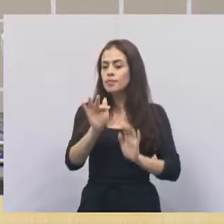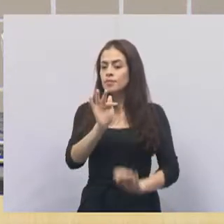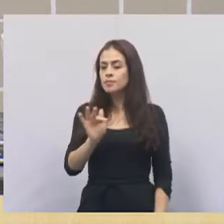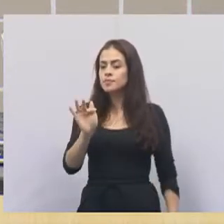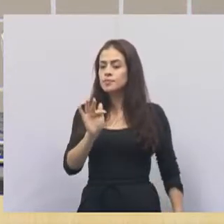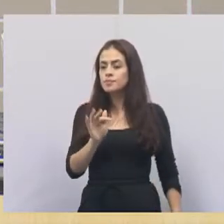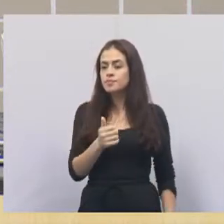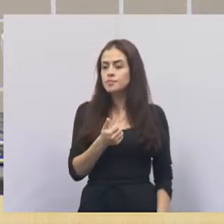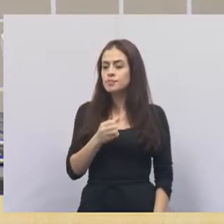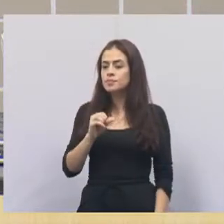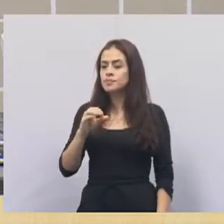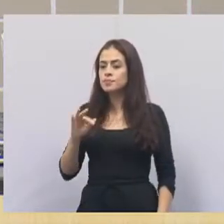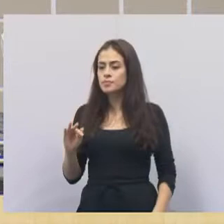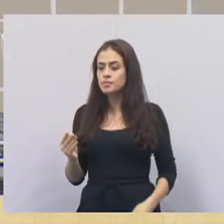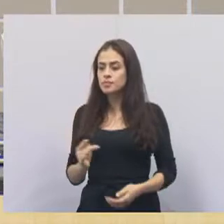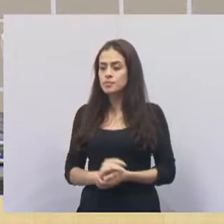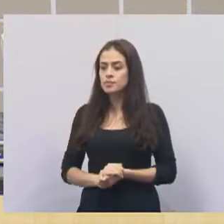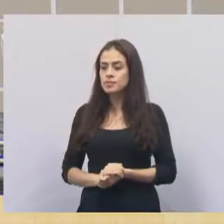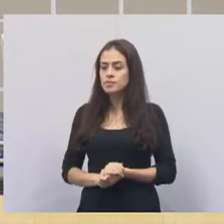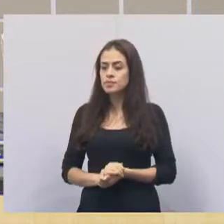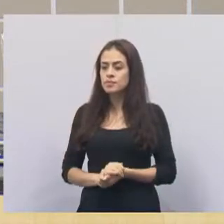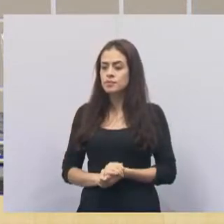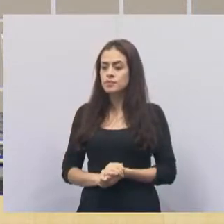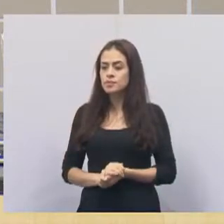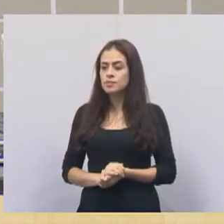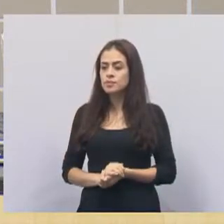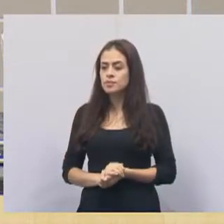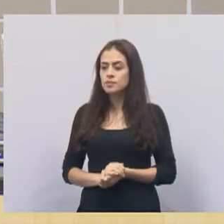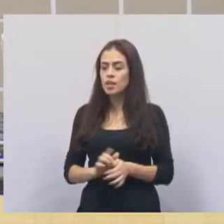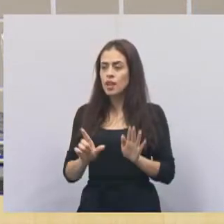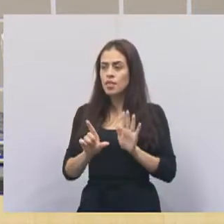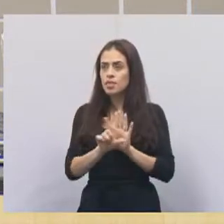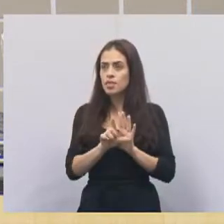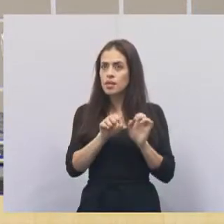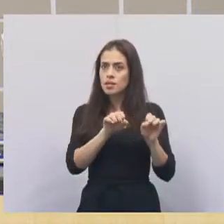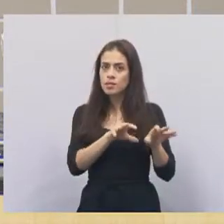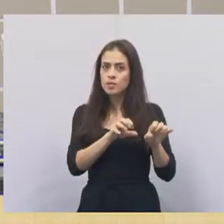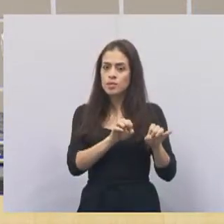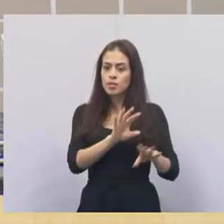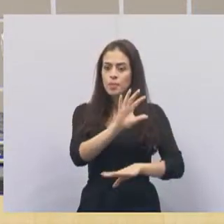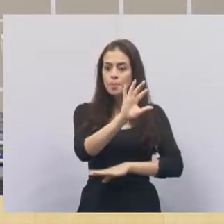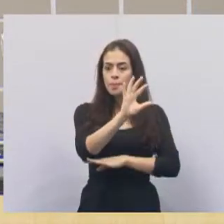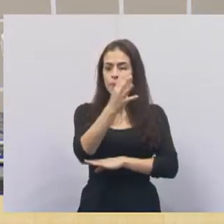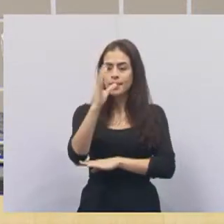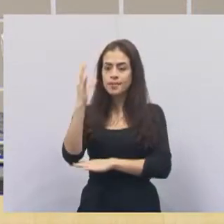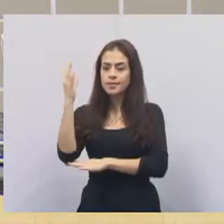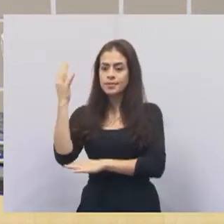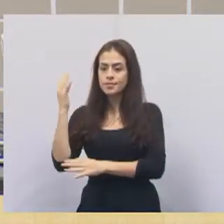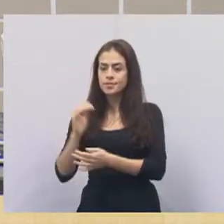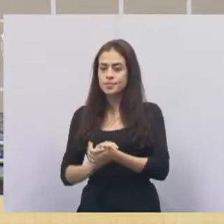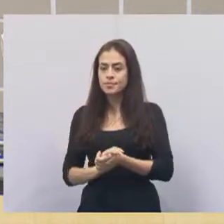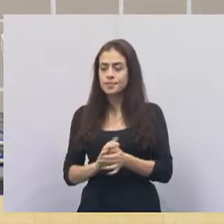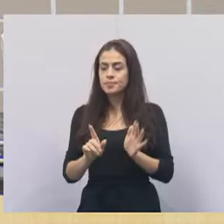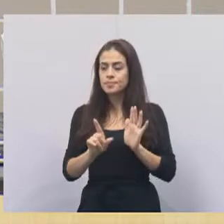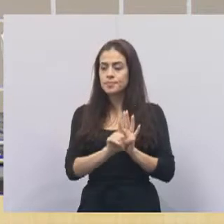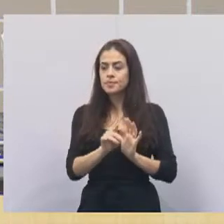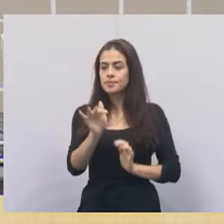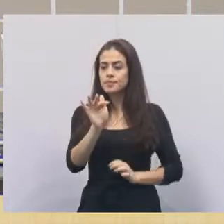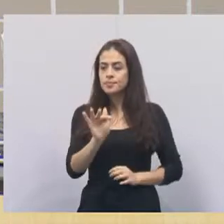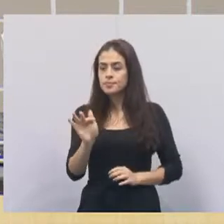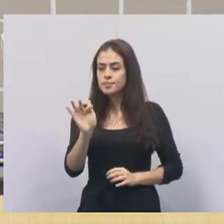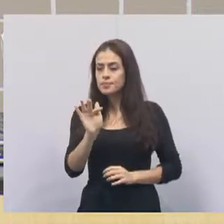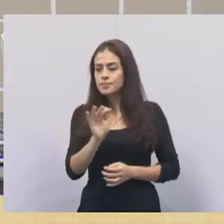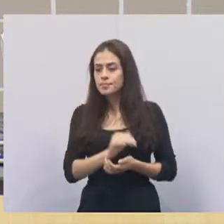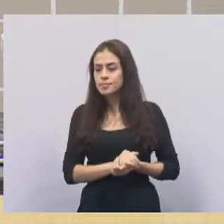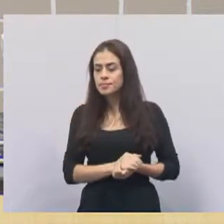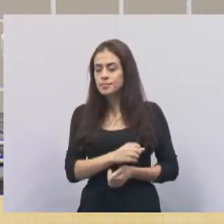de 27 de abril de 1999 lei da Educação Ambiental lei federal número 9605